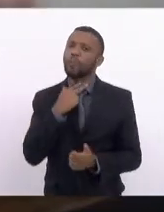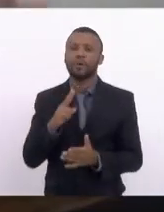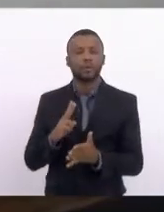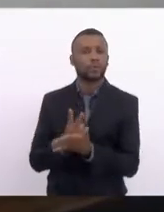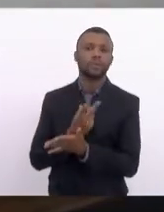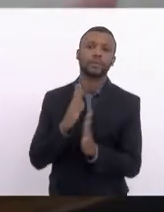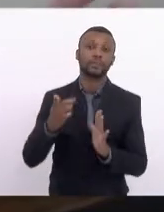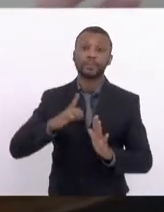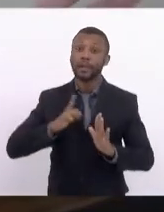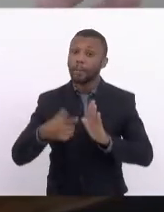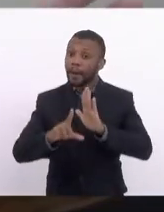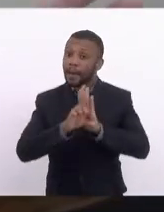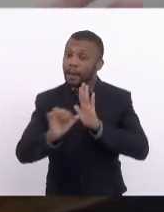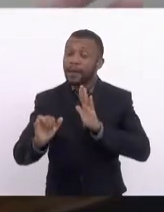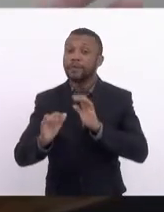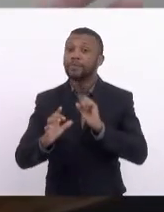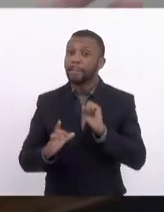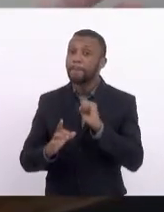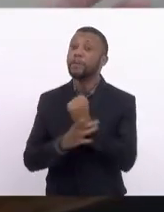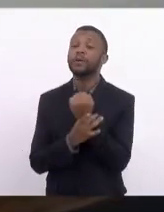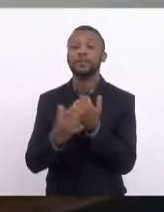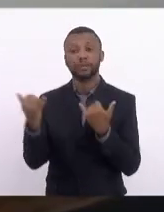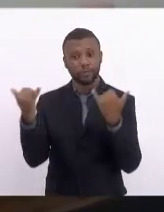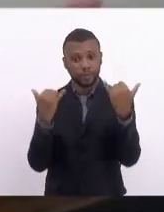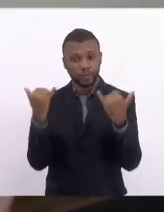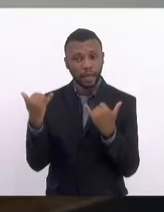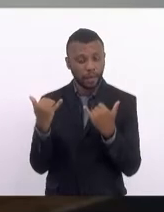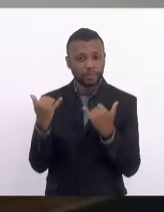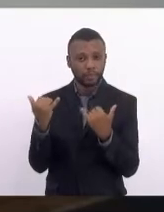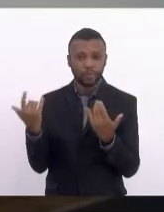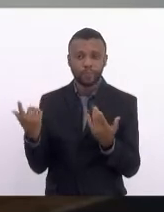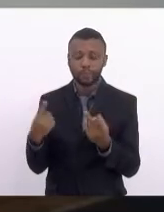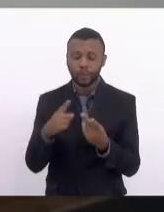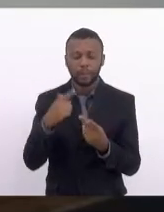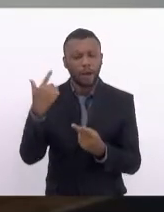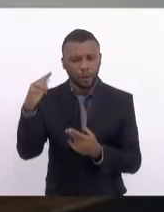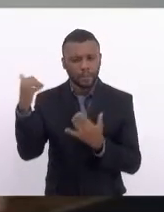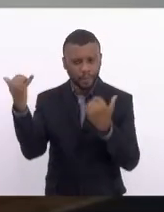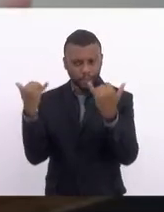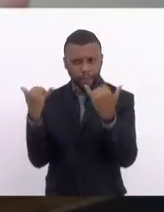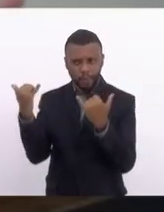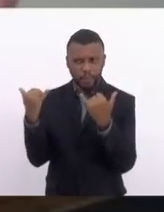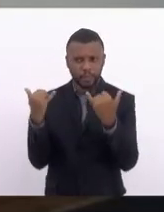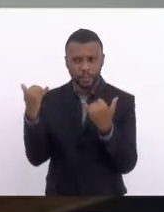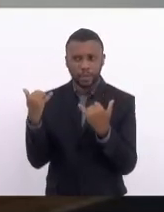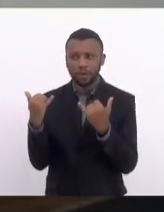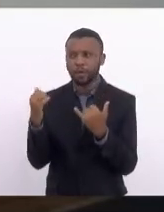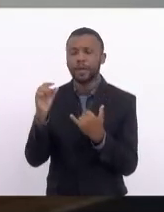Tem uma lei de proteção de dados em vigor. Isso não pode acontecer. Outra informação, Tia Ju, é que